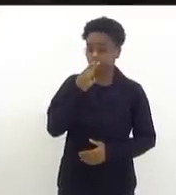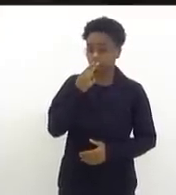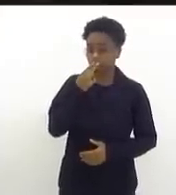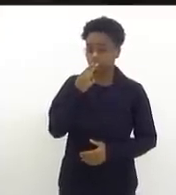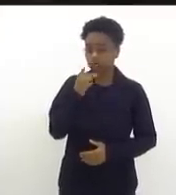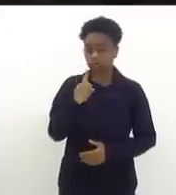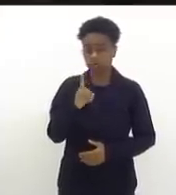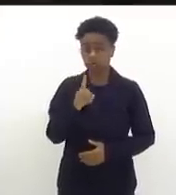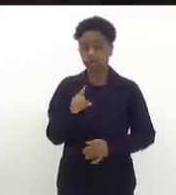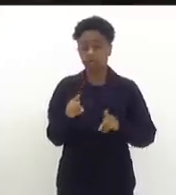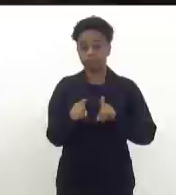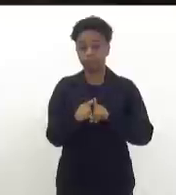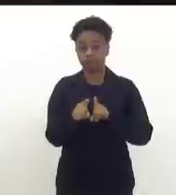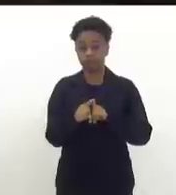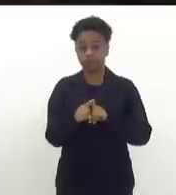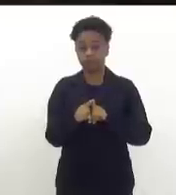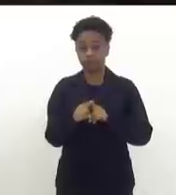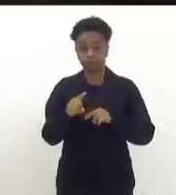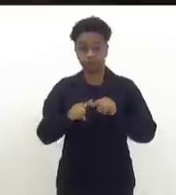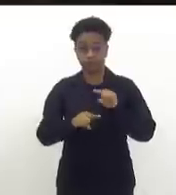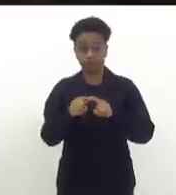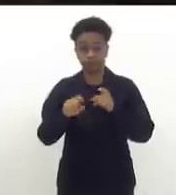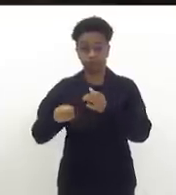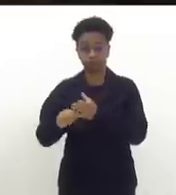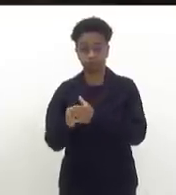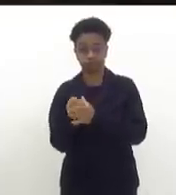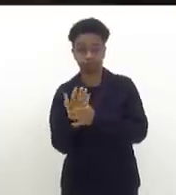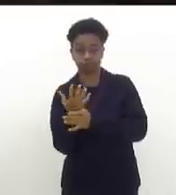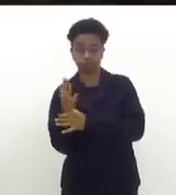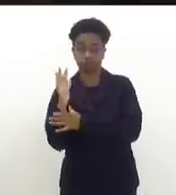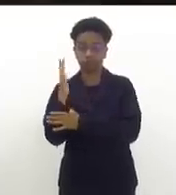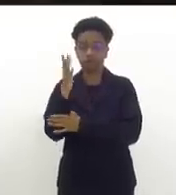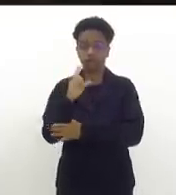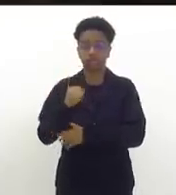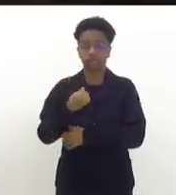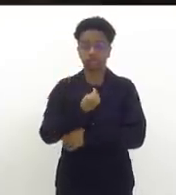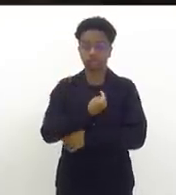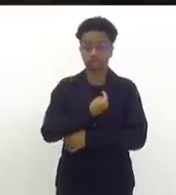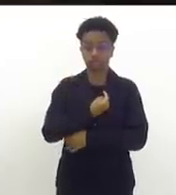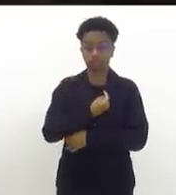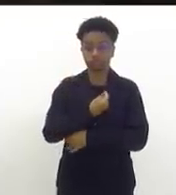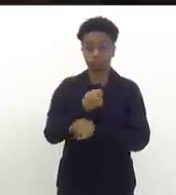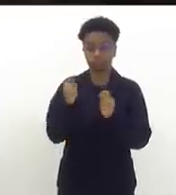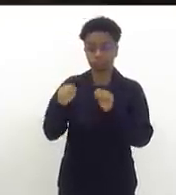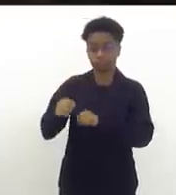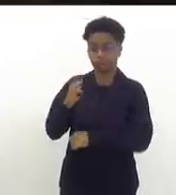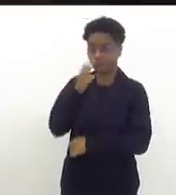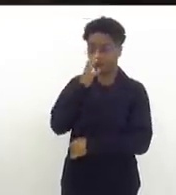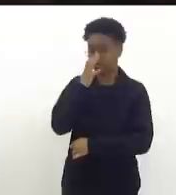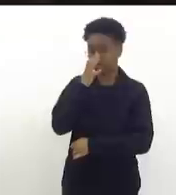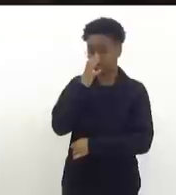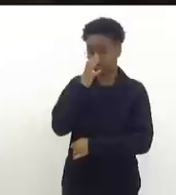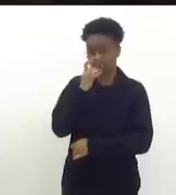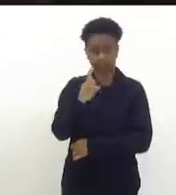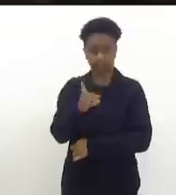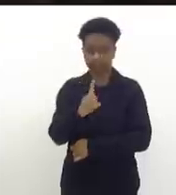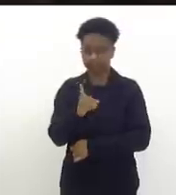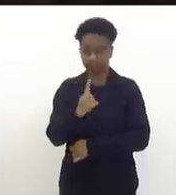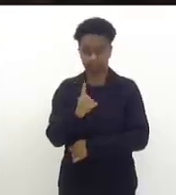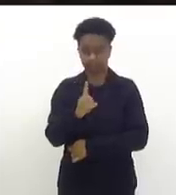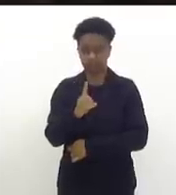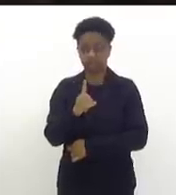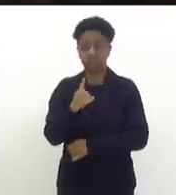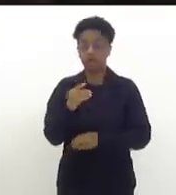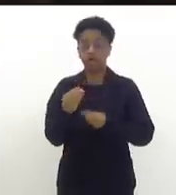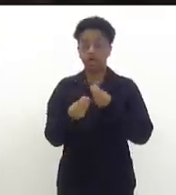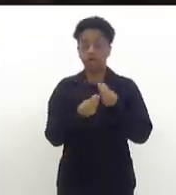que dá no campo e que a gente pode admirar mas ao consumo do